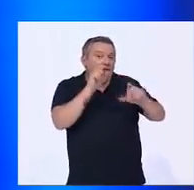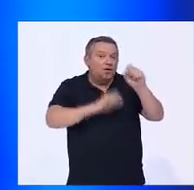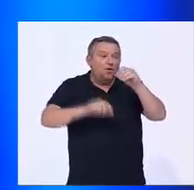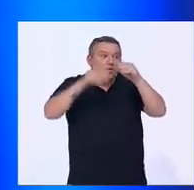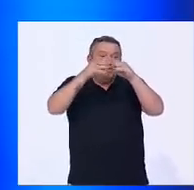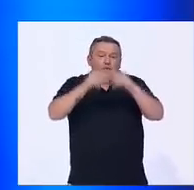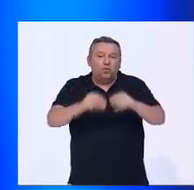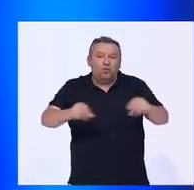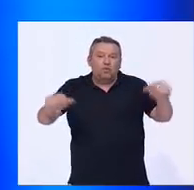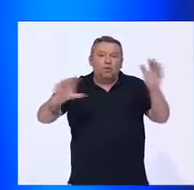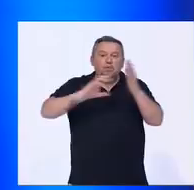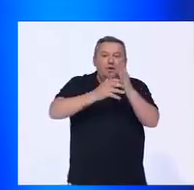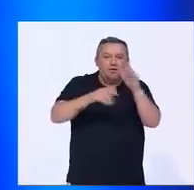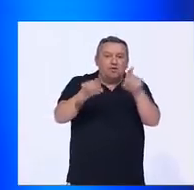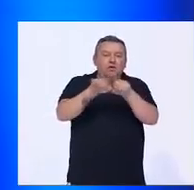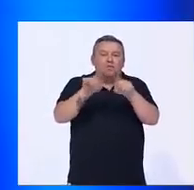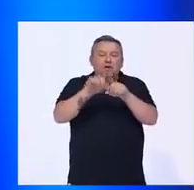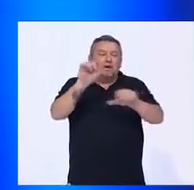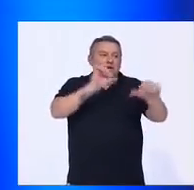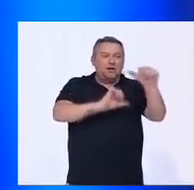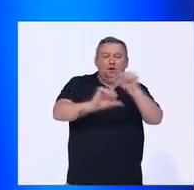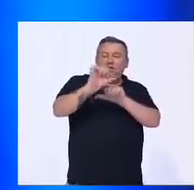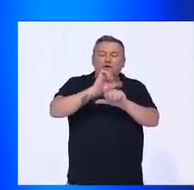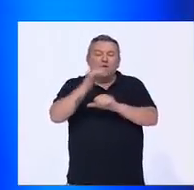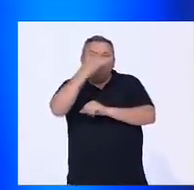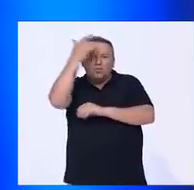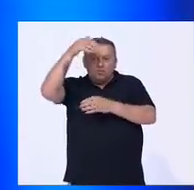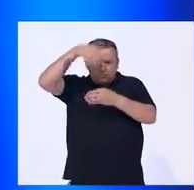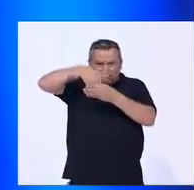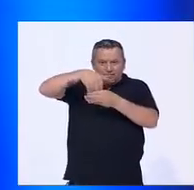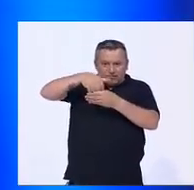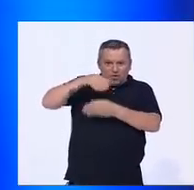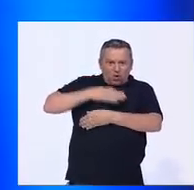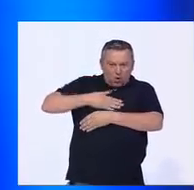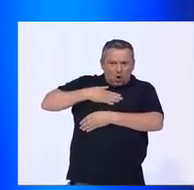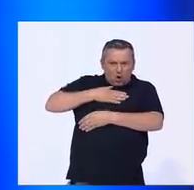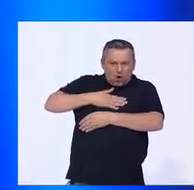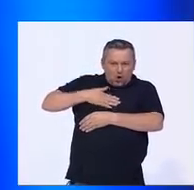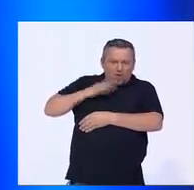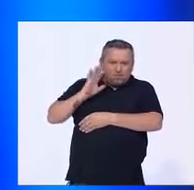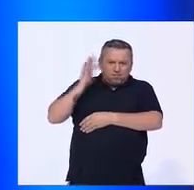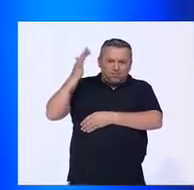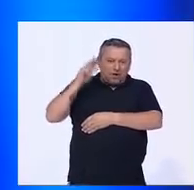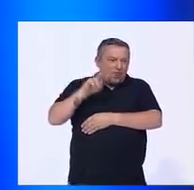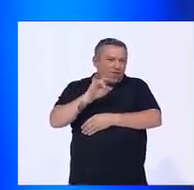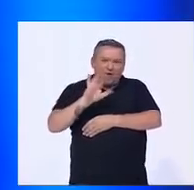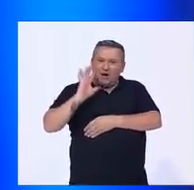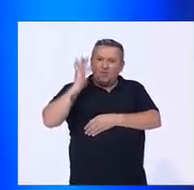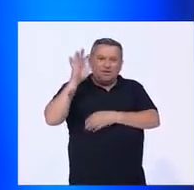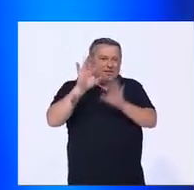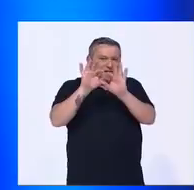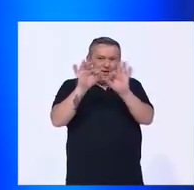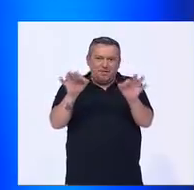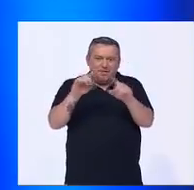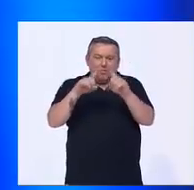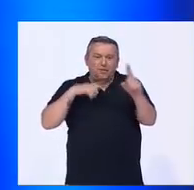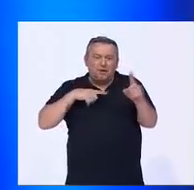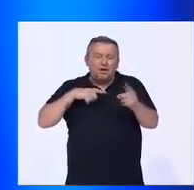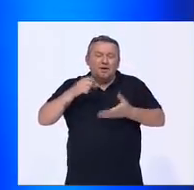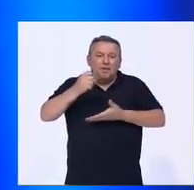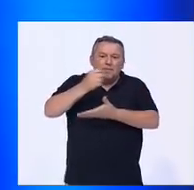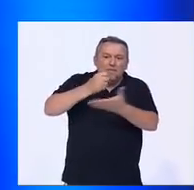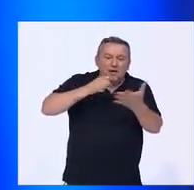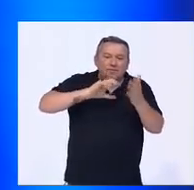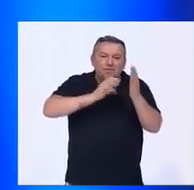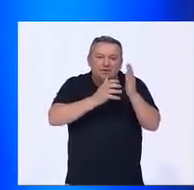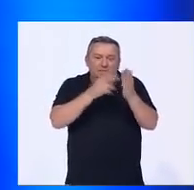falência dos partidos políticos. E a renovação que o eleitorado gostaria que acontecesse não vai acontecer simplesmente, porque o fundo partidário veio